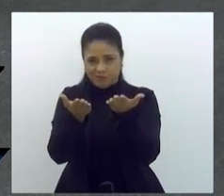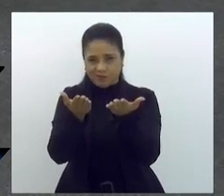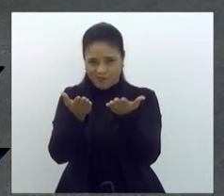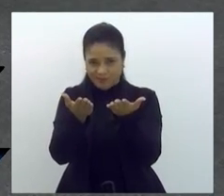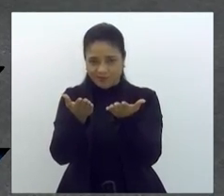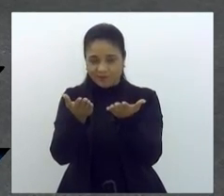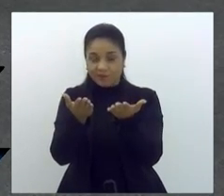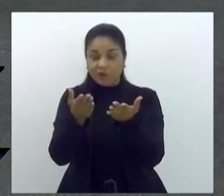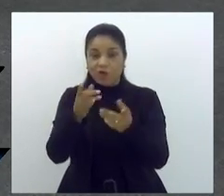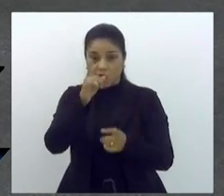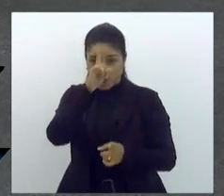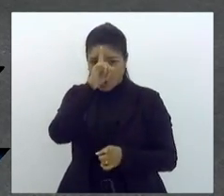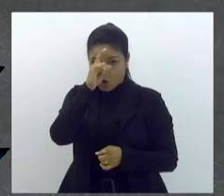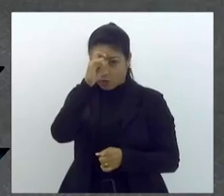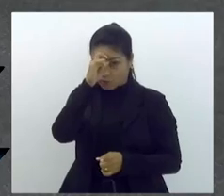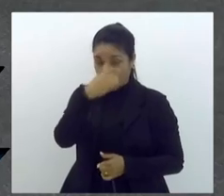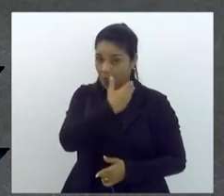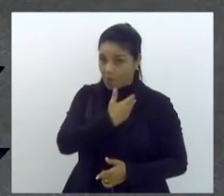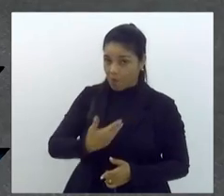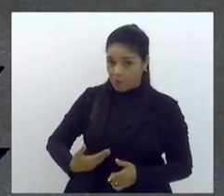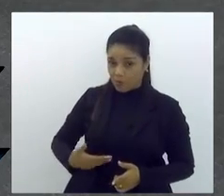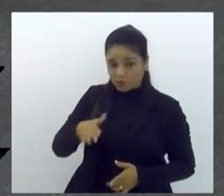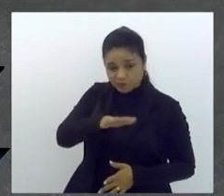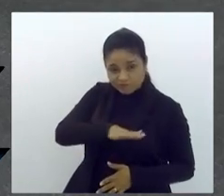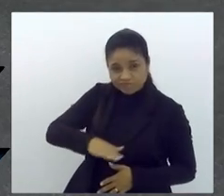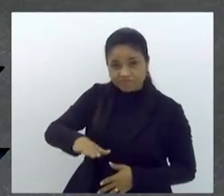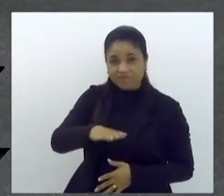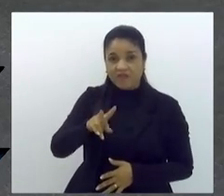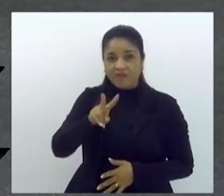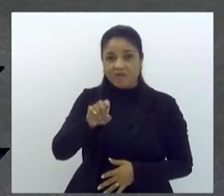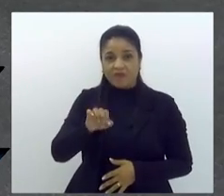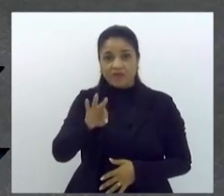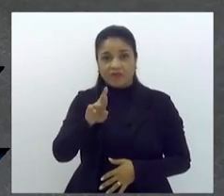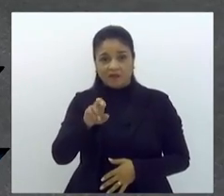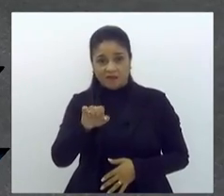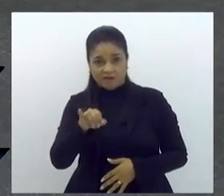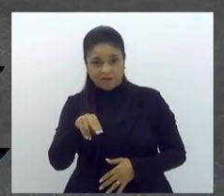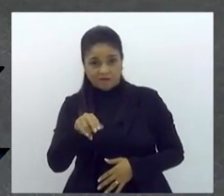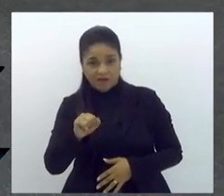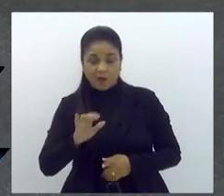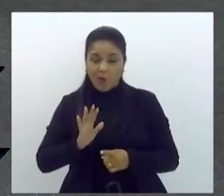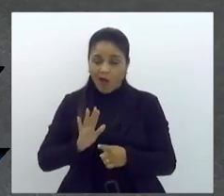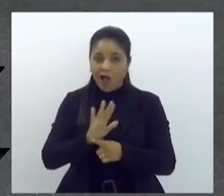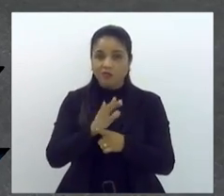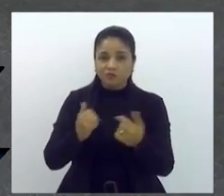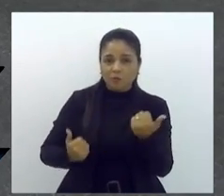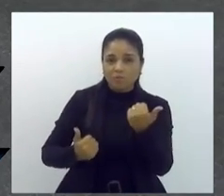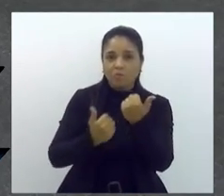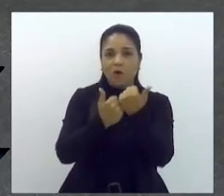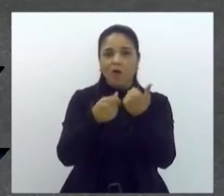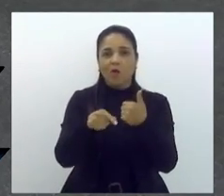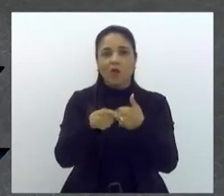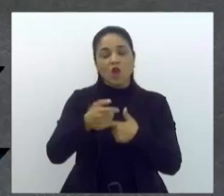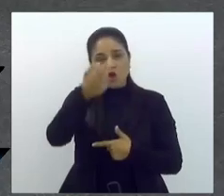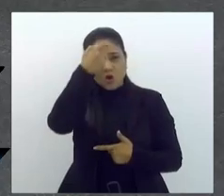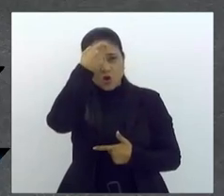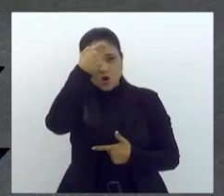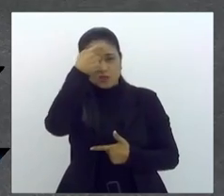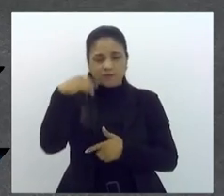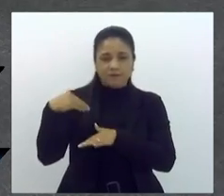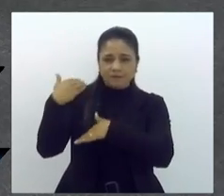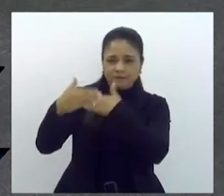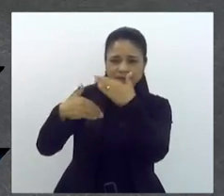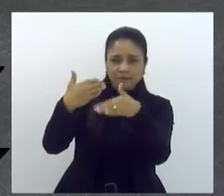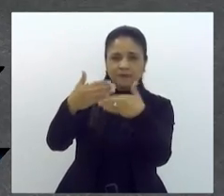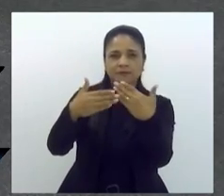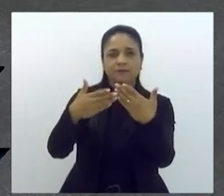sentido que um Hospital Público Veterinário regional no nosso estado ajuda além de tudo no processo de conscientização num processo